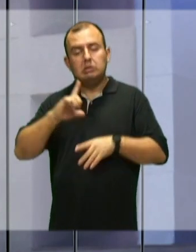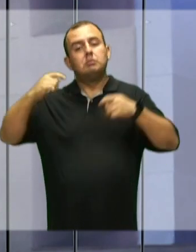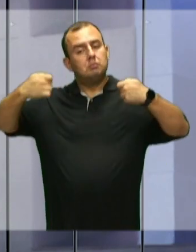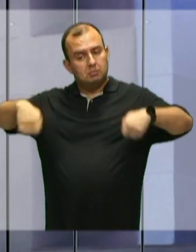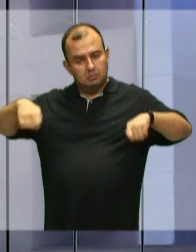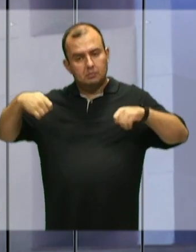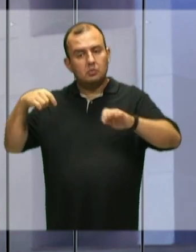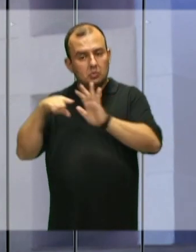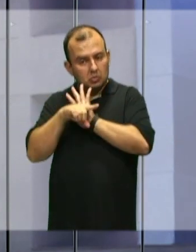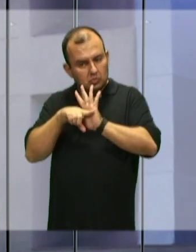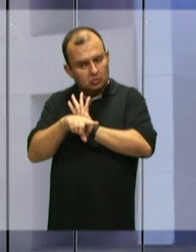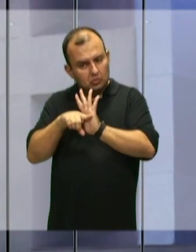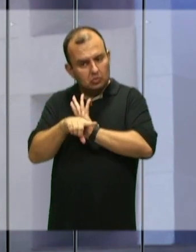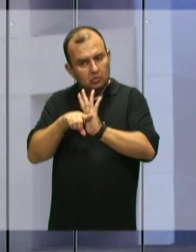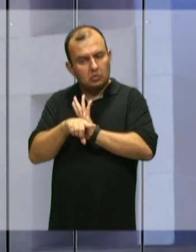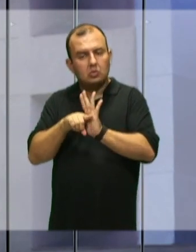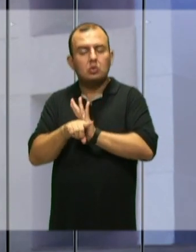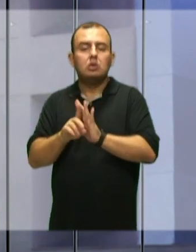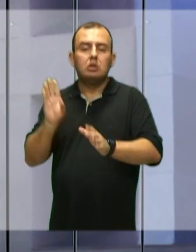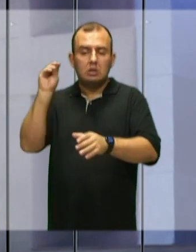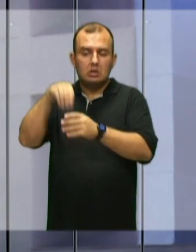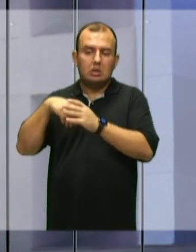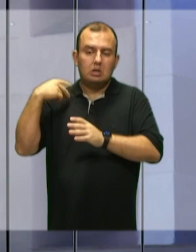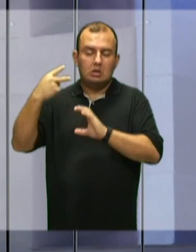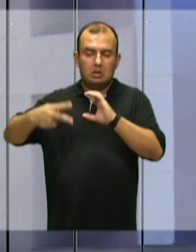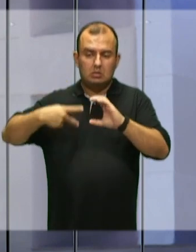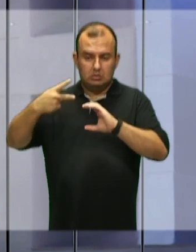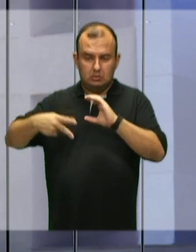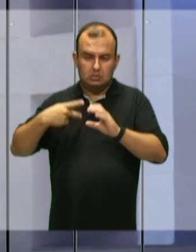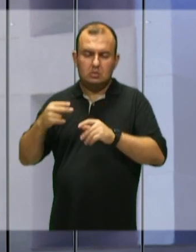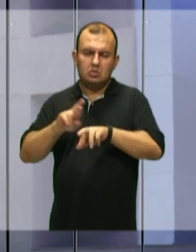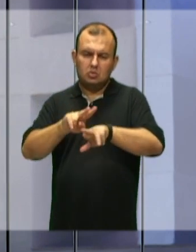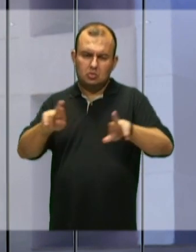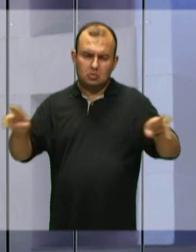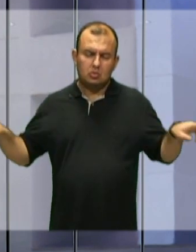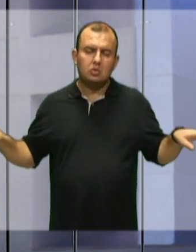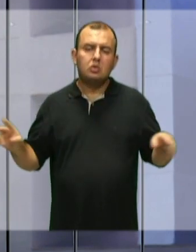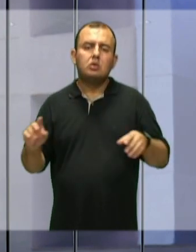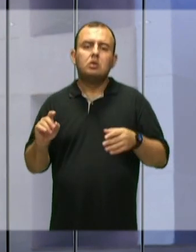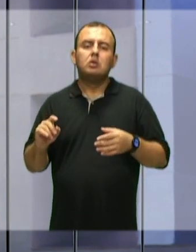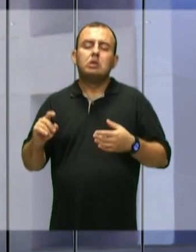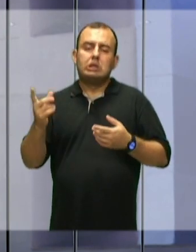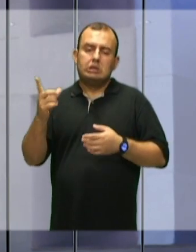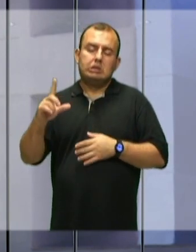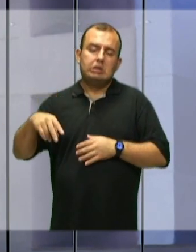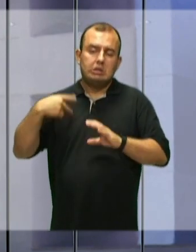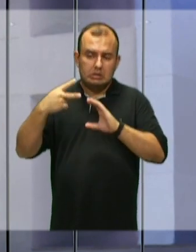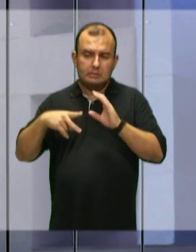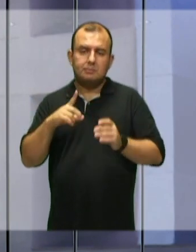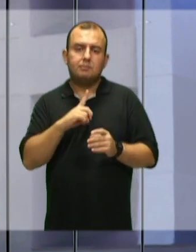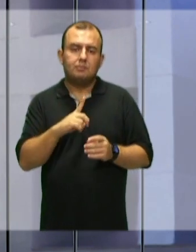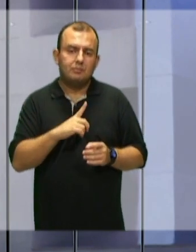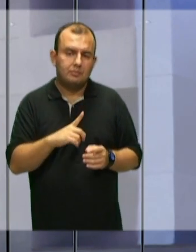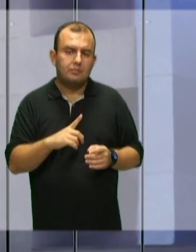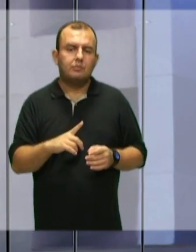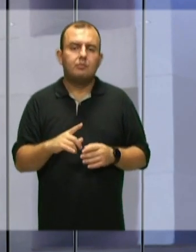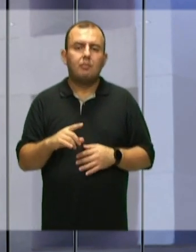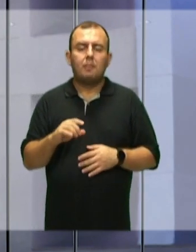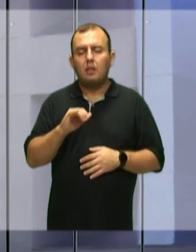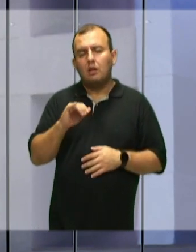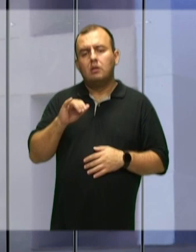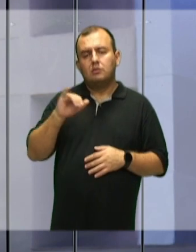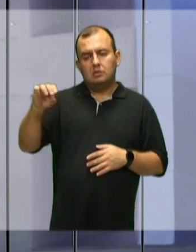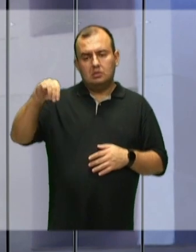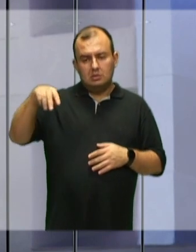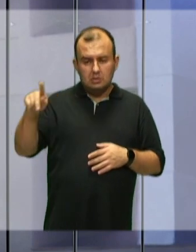sim Vi de uma investigação seja aqui da Câmara de Vereadores através das mais diversas ferramentas que a câmara tem que é acionar o MP